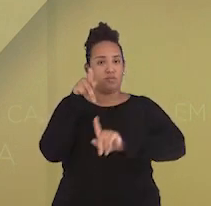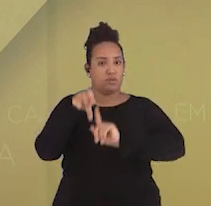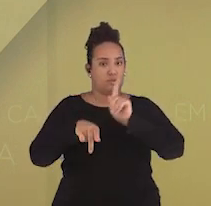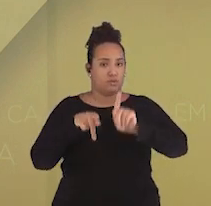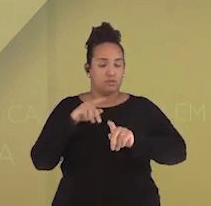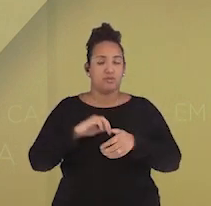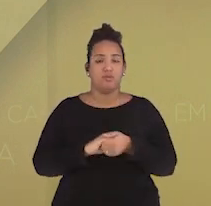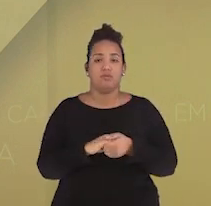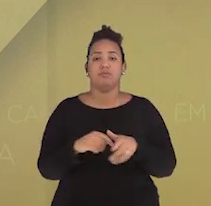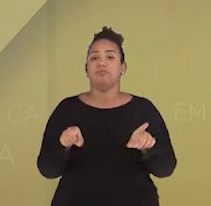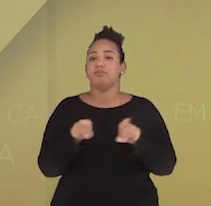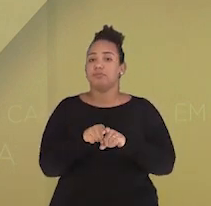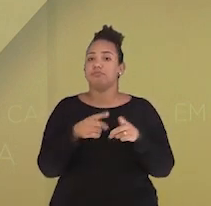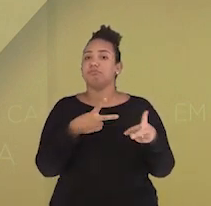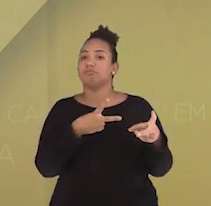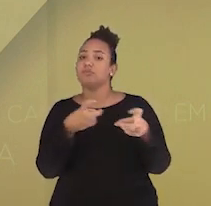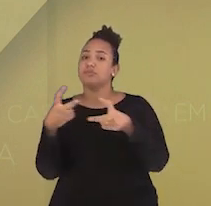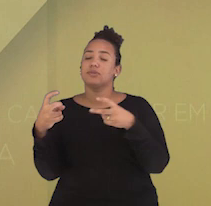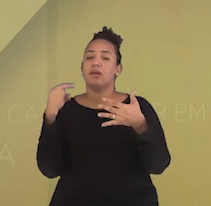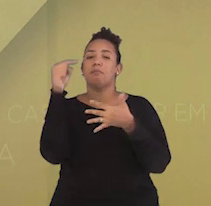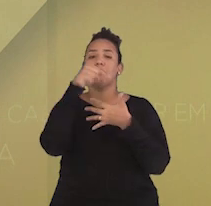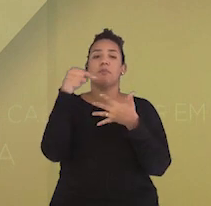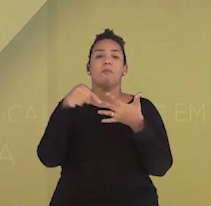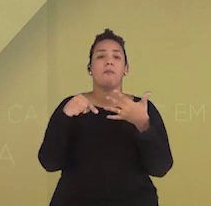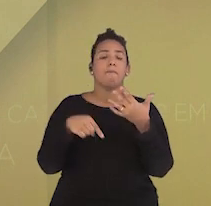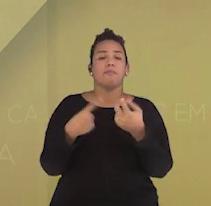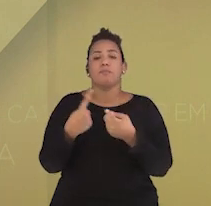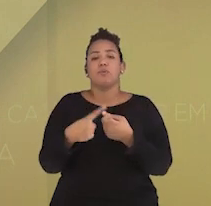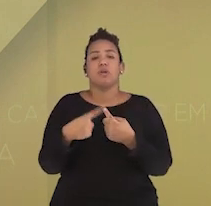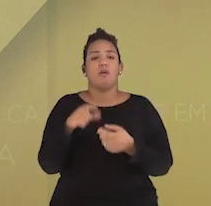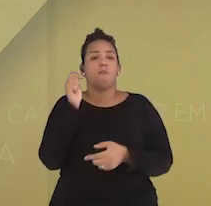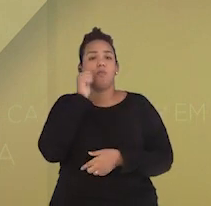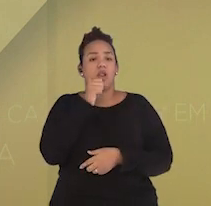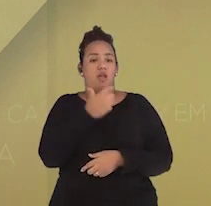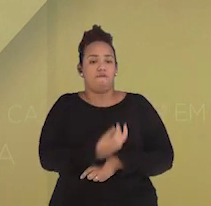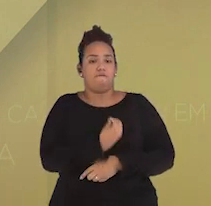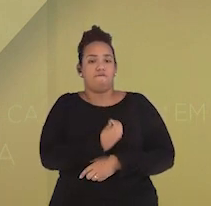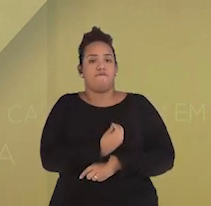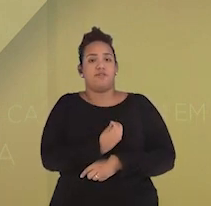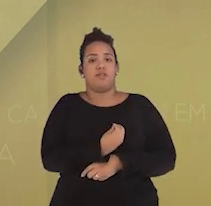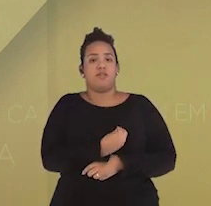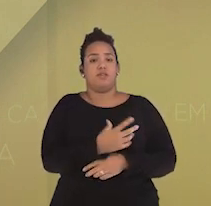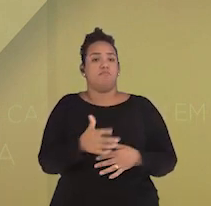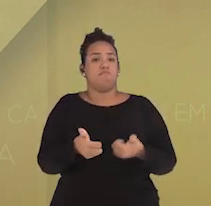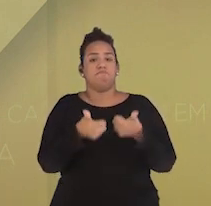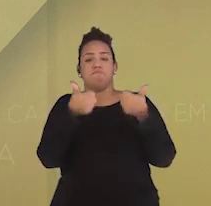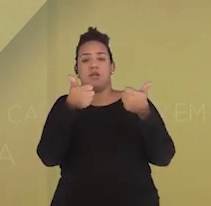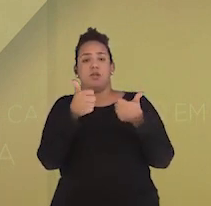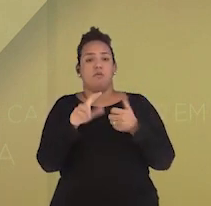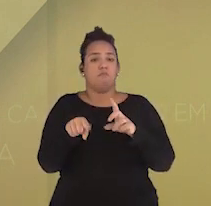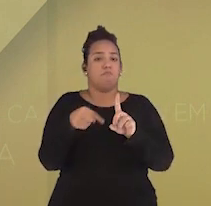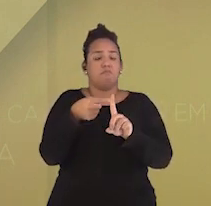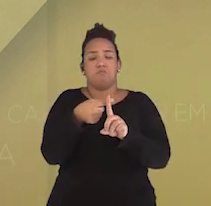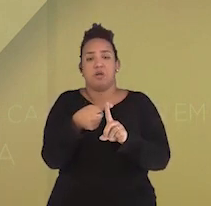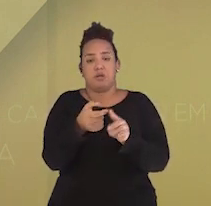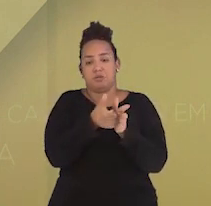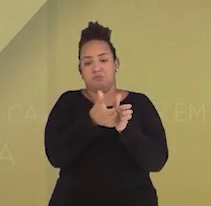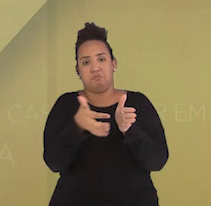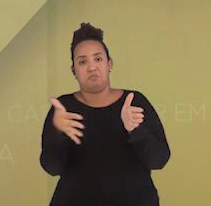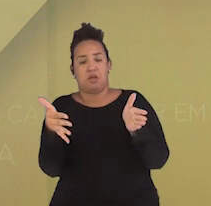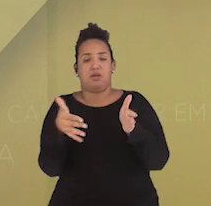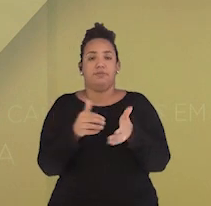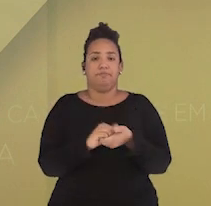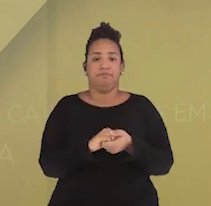os motivos que levam, por exemplo, as mulheres a viverem mais. Hoje já se sabe, por exemplo,